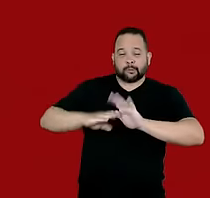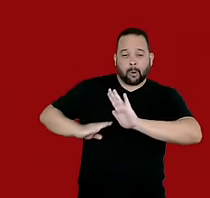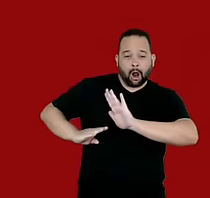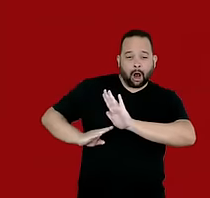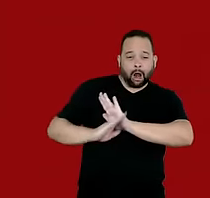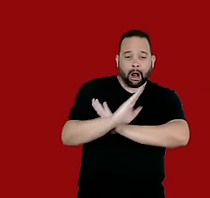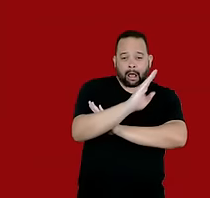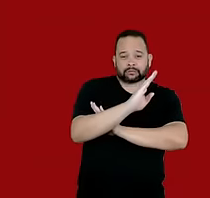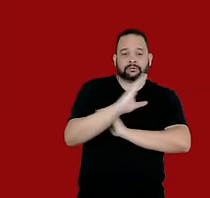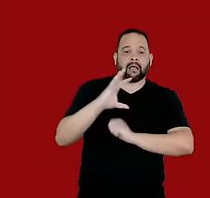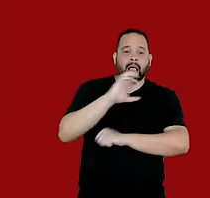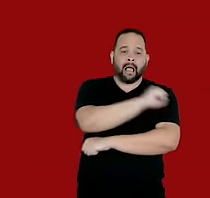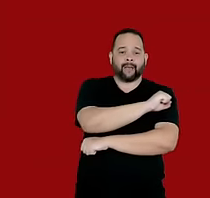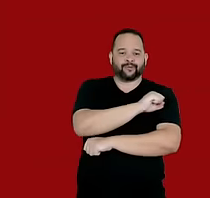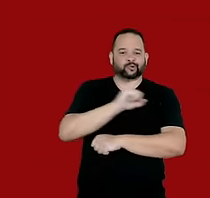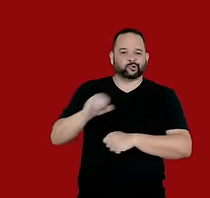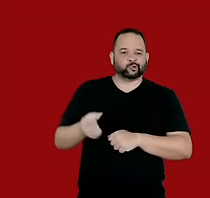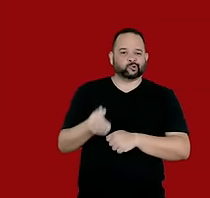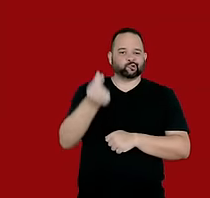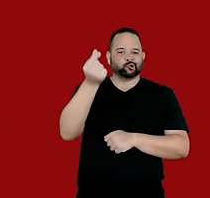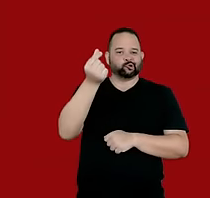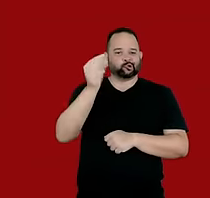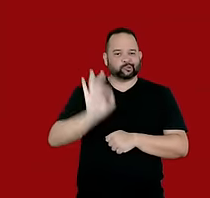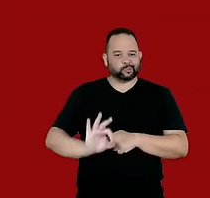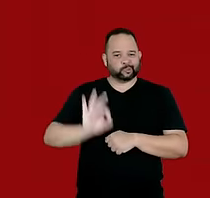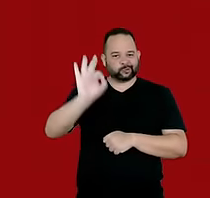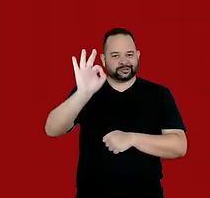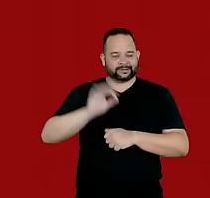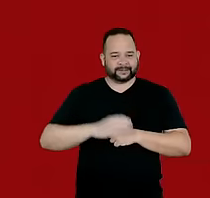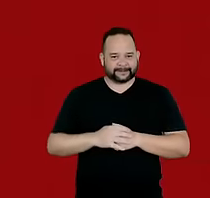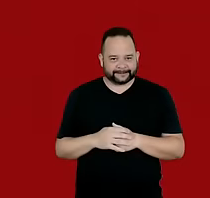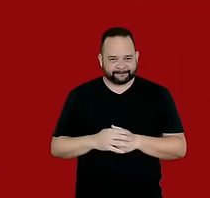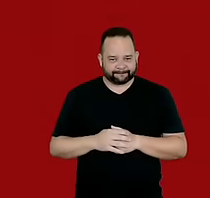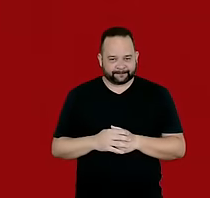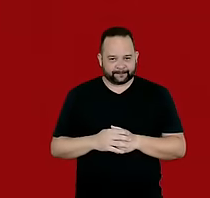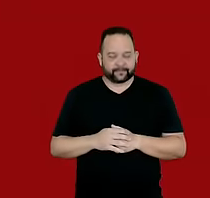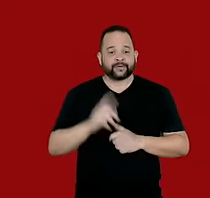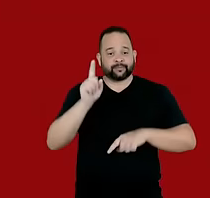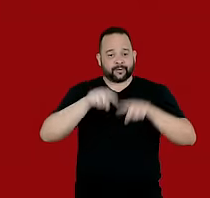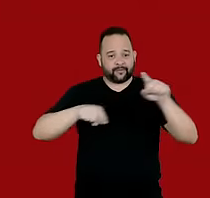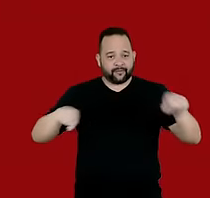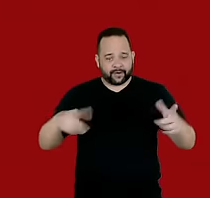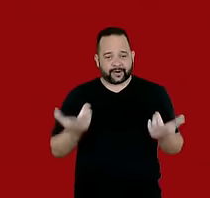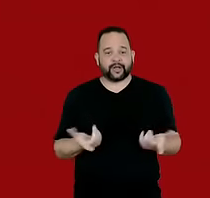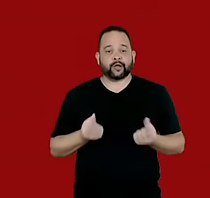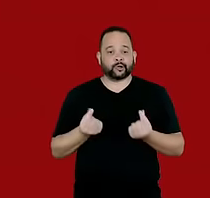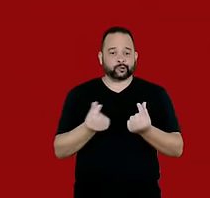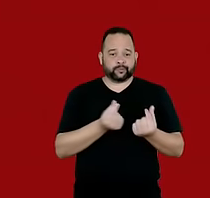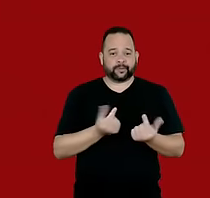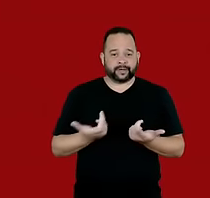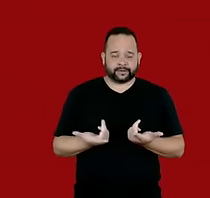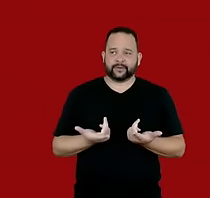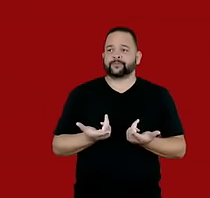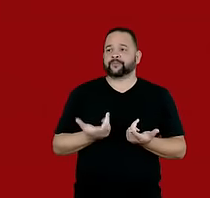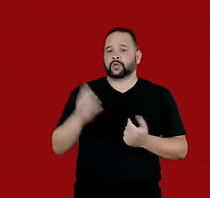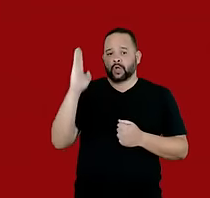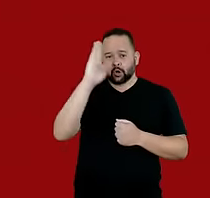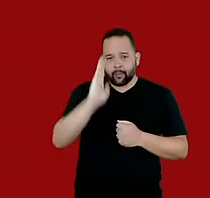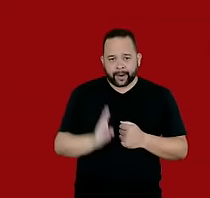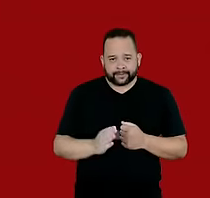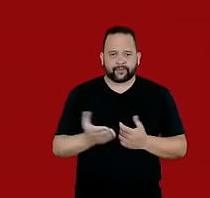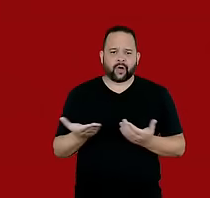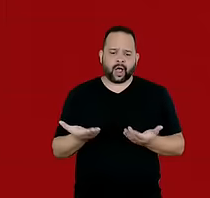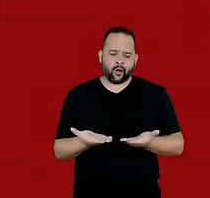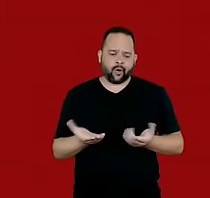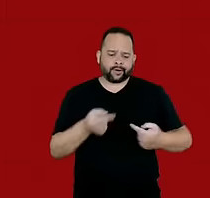mudar nossas expectativas em relação a preço dos ativos acho que o Brasil se beneficiou muito de uma série de reformas a gente tá discutindo reforma agora